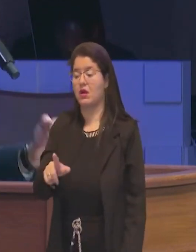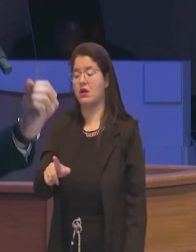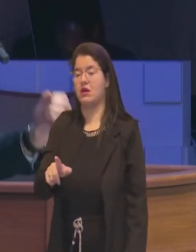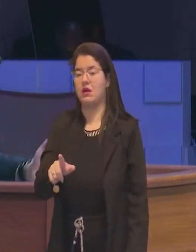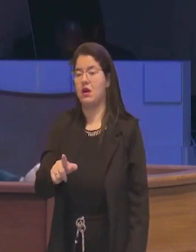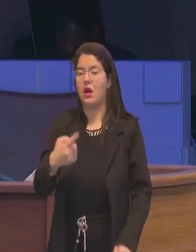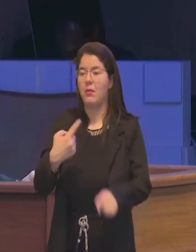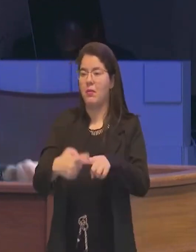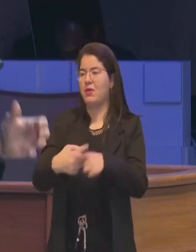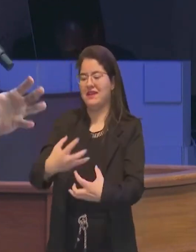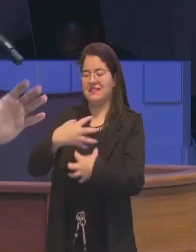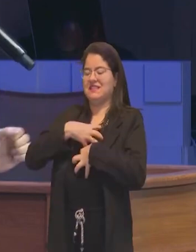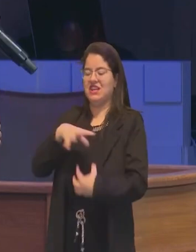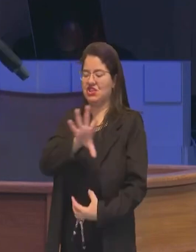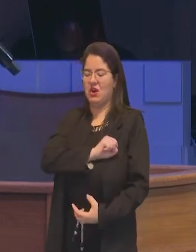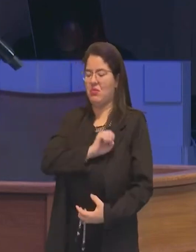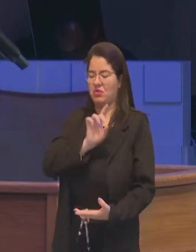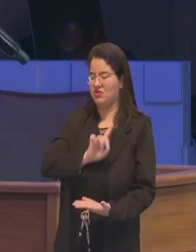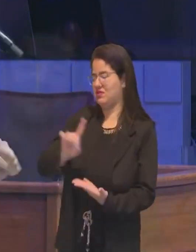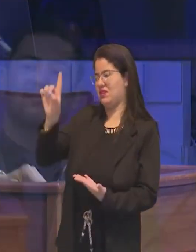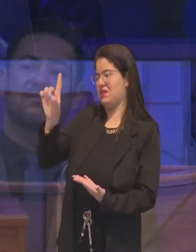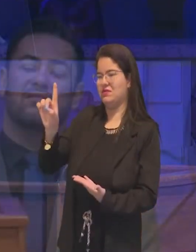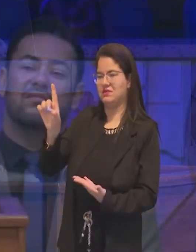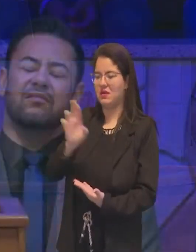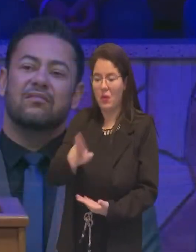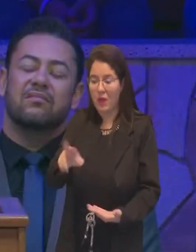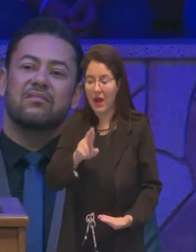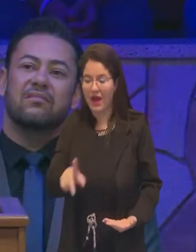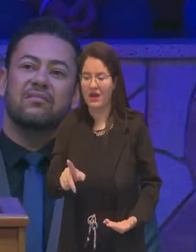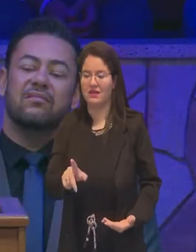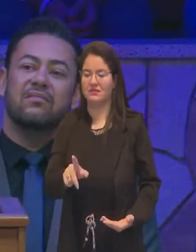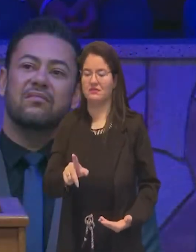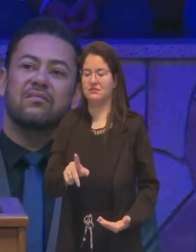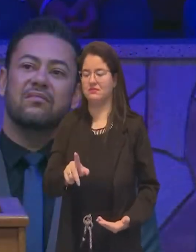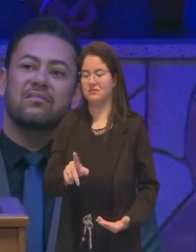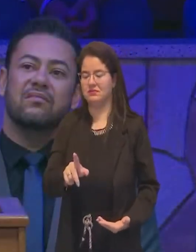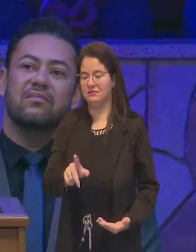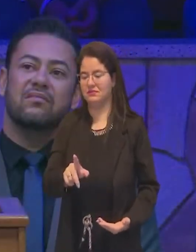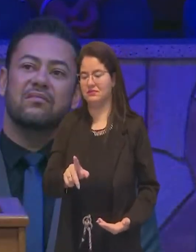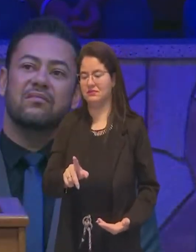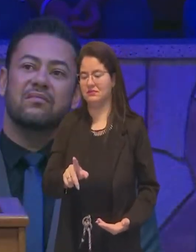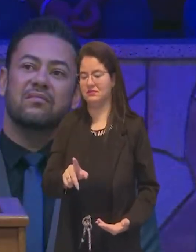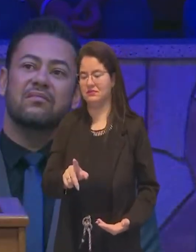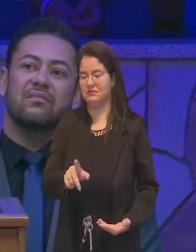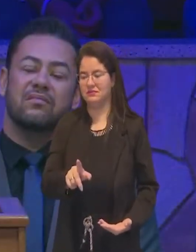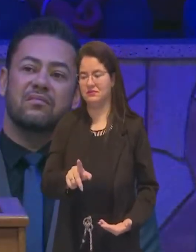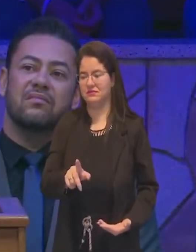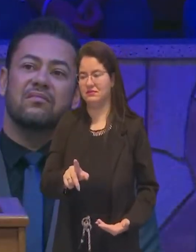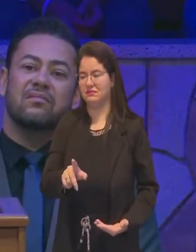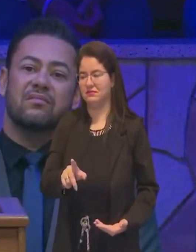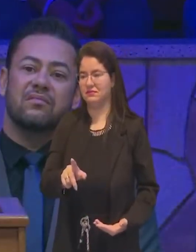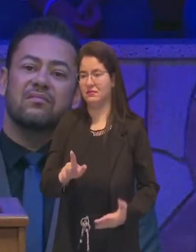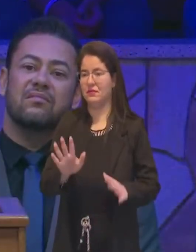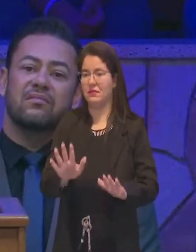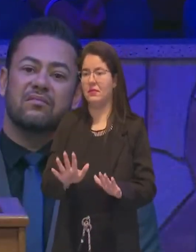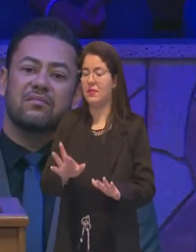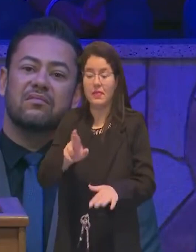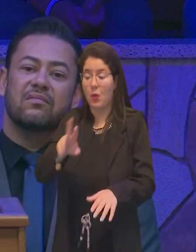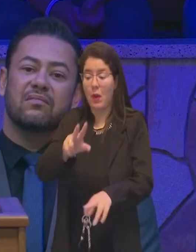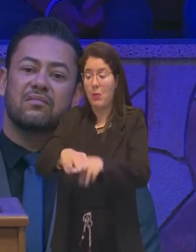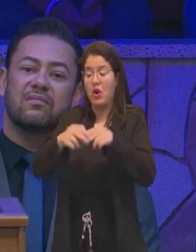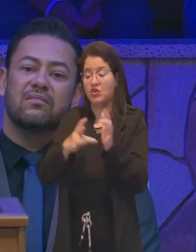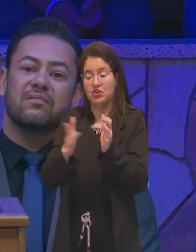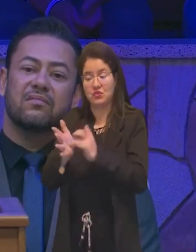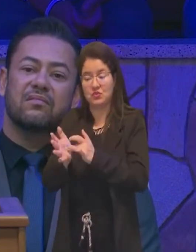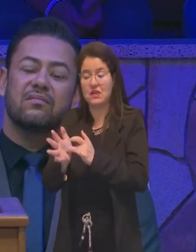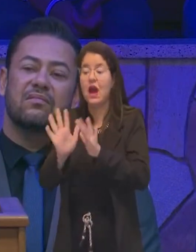levados pelo amor a fazer isso. Não é, como a Elisa disse, porque eles sentem que precisam fazer isso pelo amor a Cristo, mas é